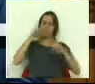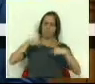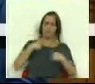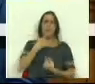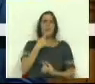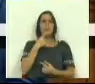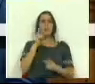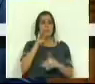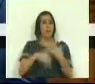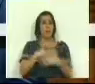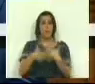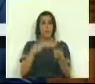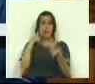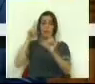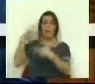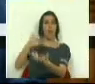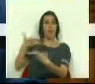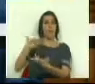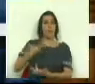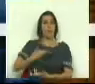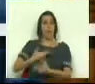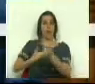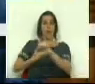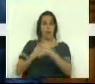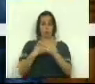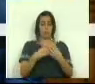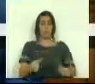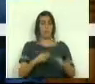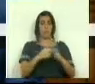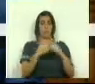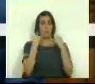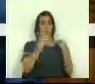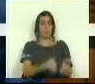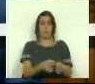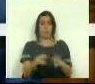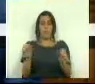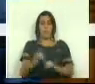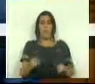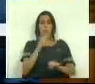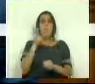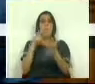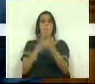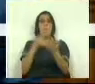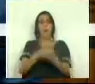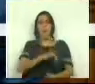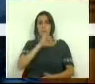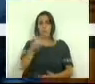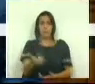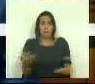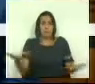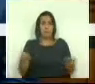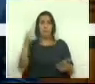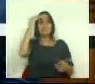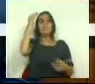que se não avançar para a renegociação da dívida não só não resolve os problemas como não arranja forma de a pagar. A questão